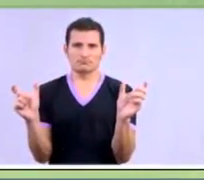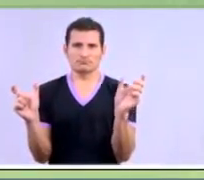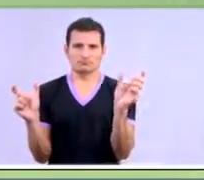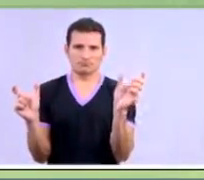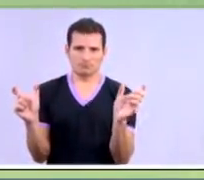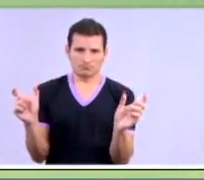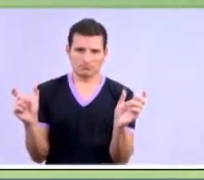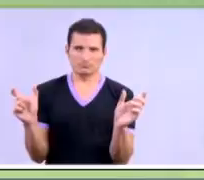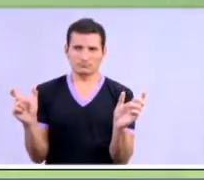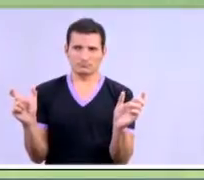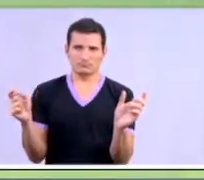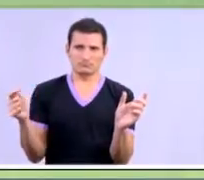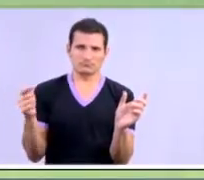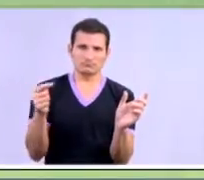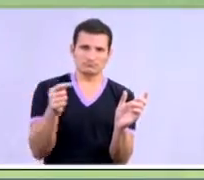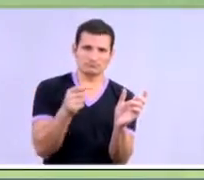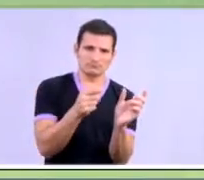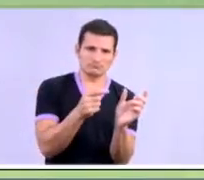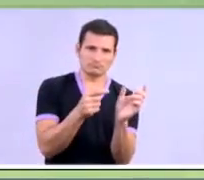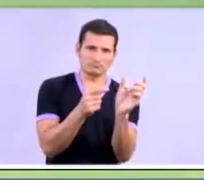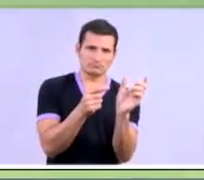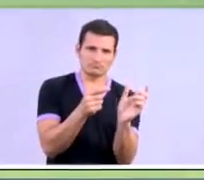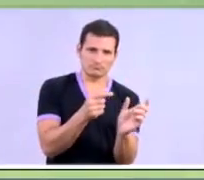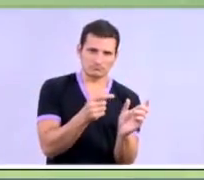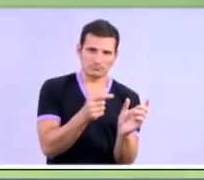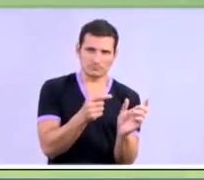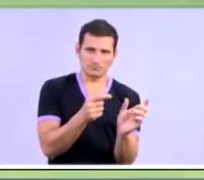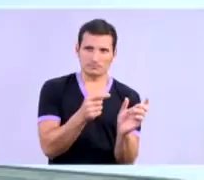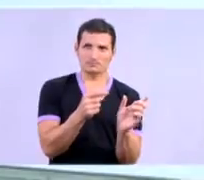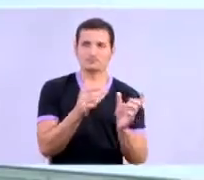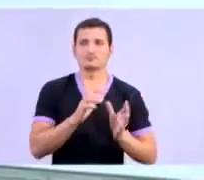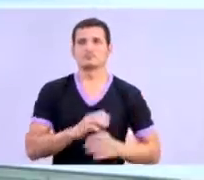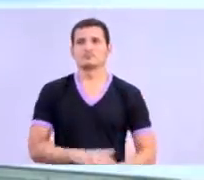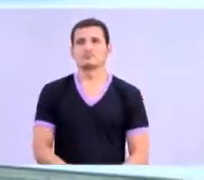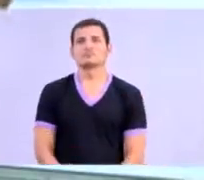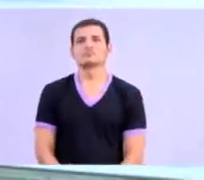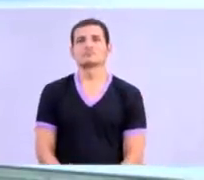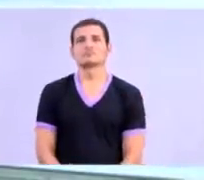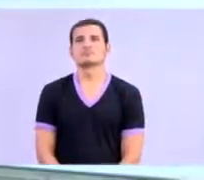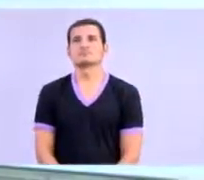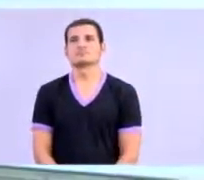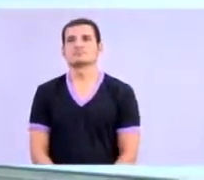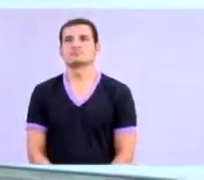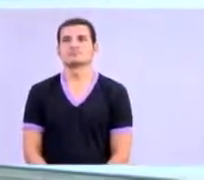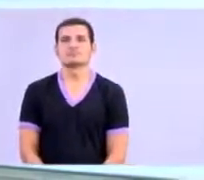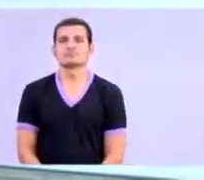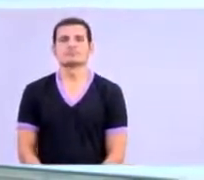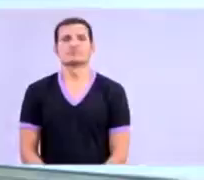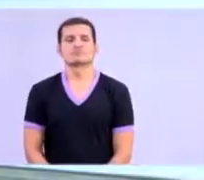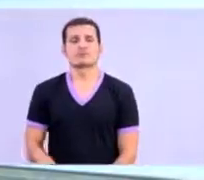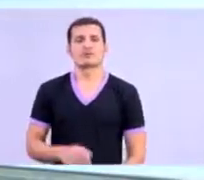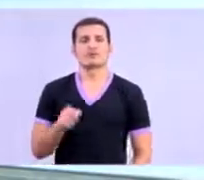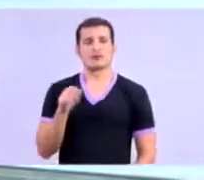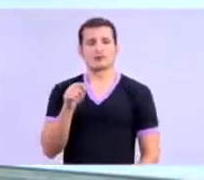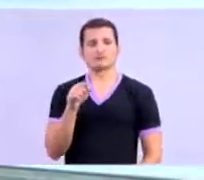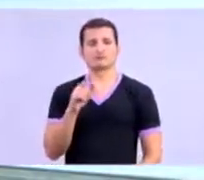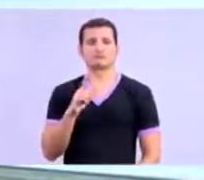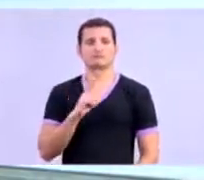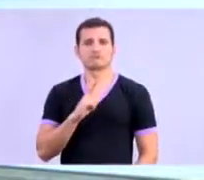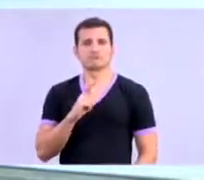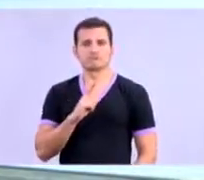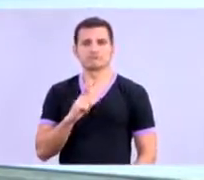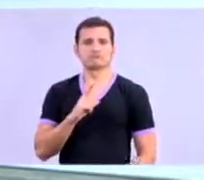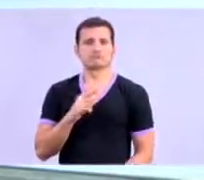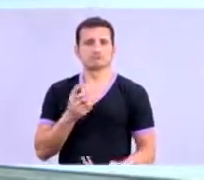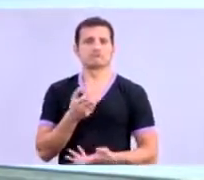às outras duas, enlace de dados e física. Então, elas têm equivalência, só que um